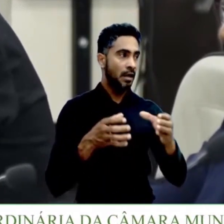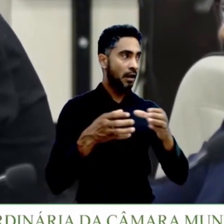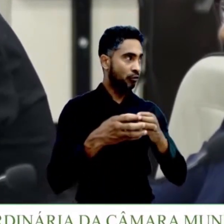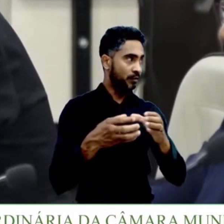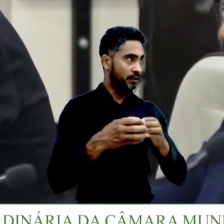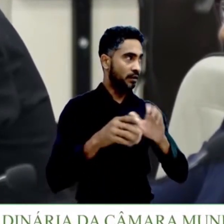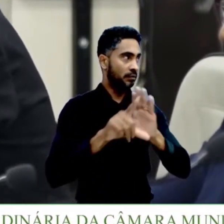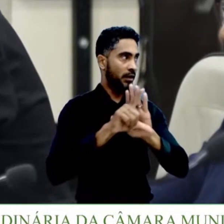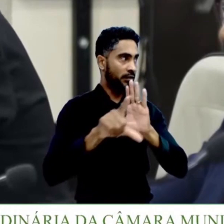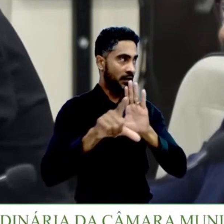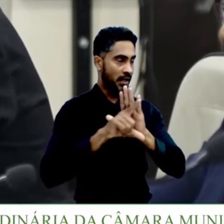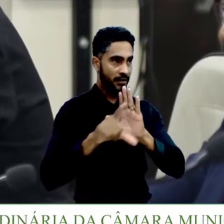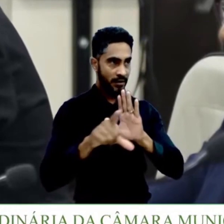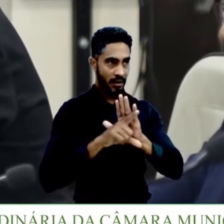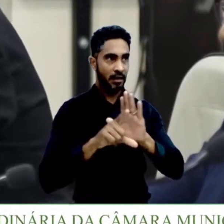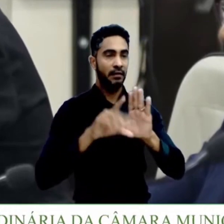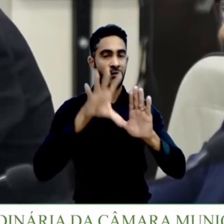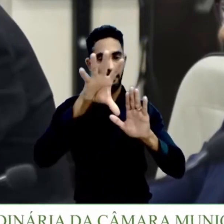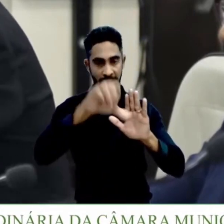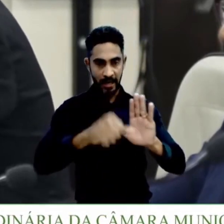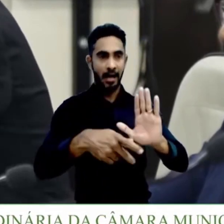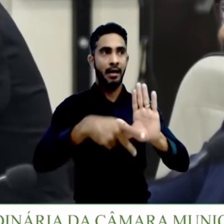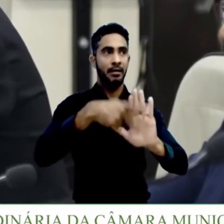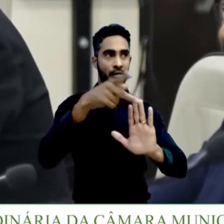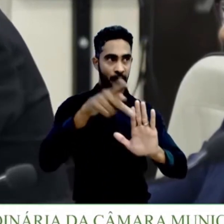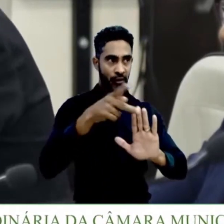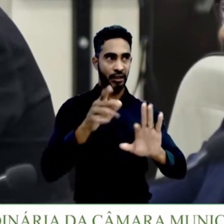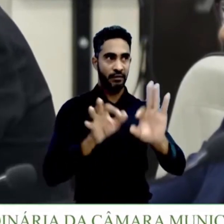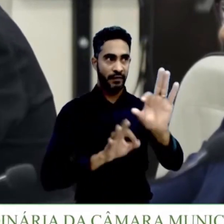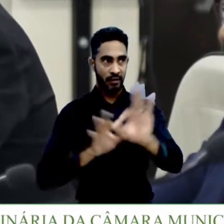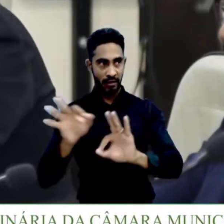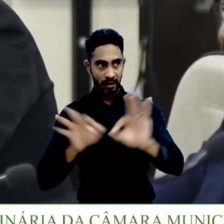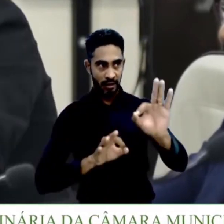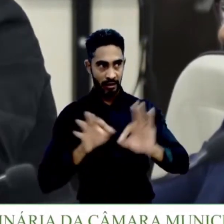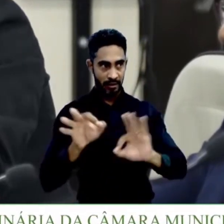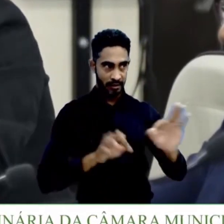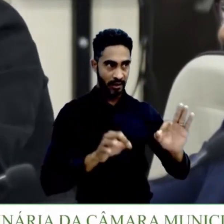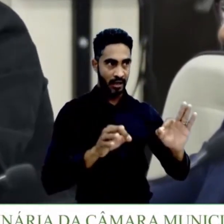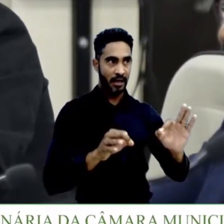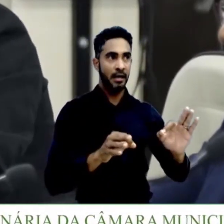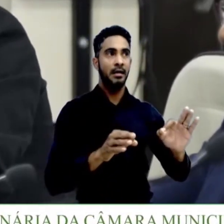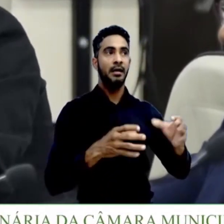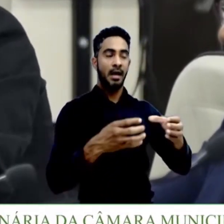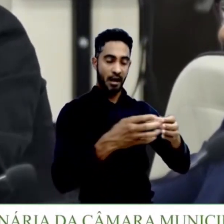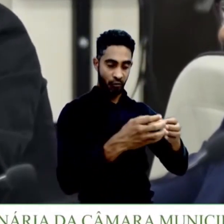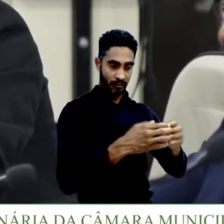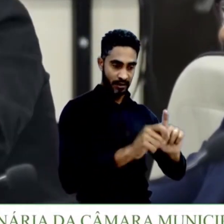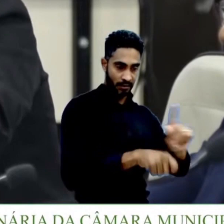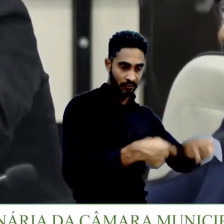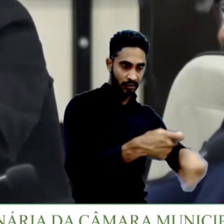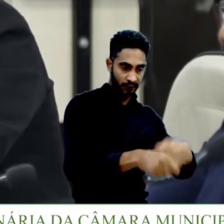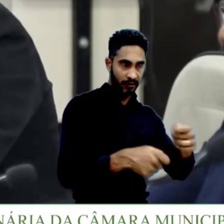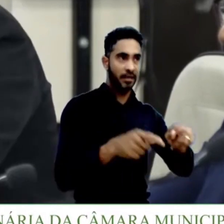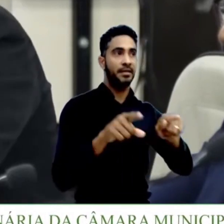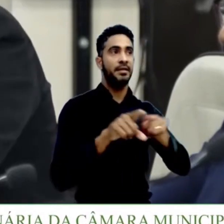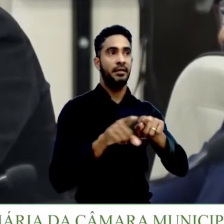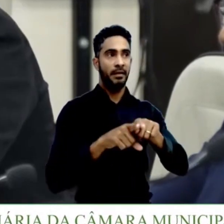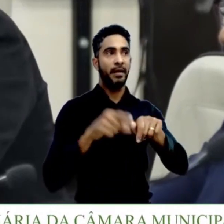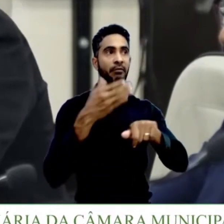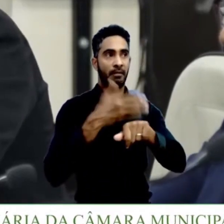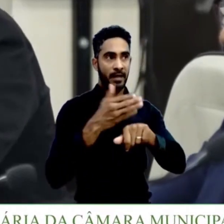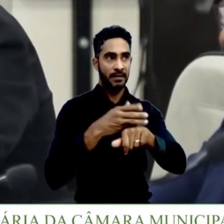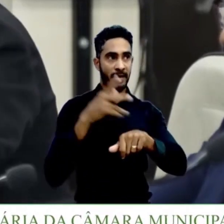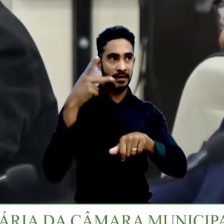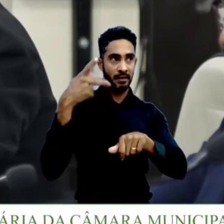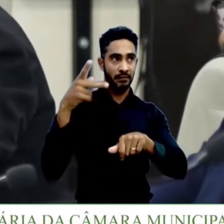de Legislação, ela vai pegar o projeto, ela que vai organizar tudo, vai passar pela Comissão de Finanças, mesmo com a participação de